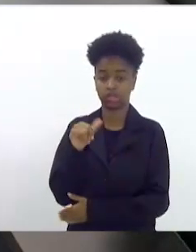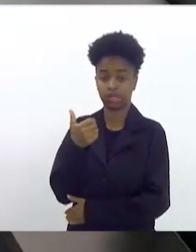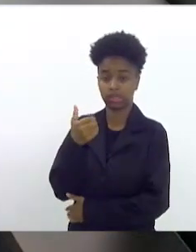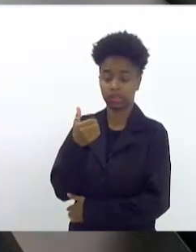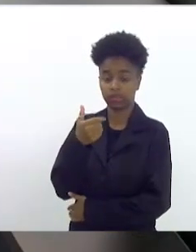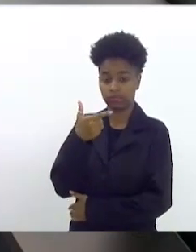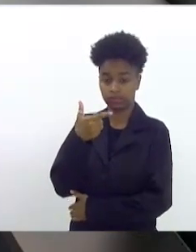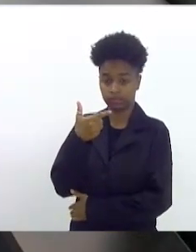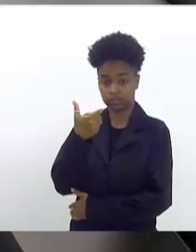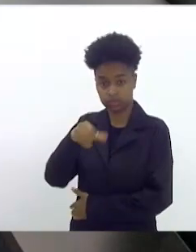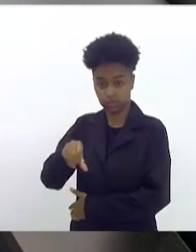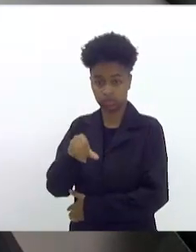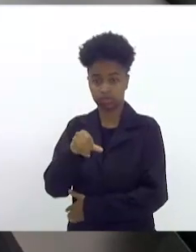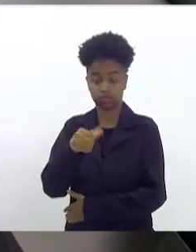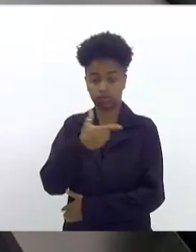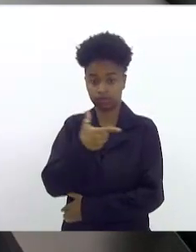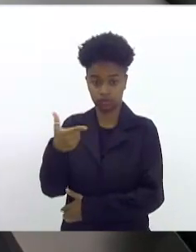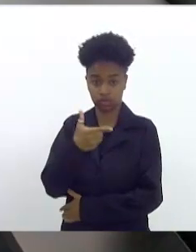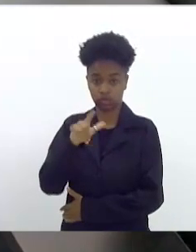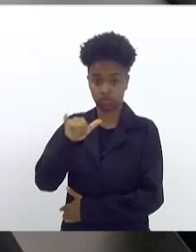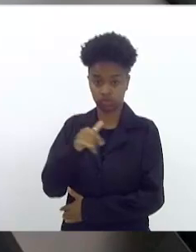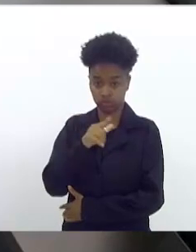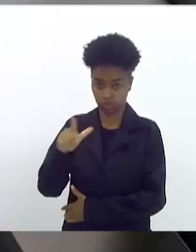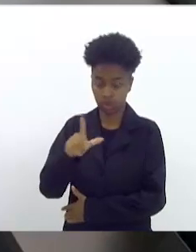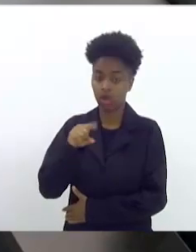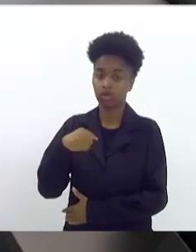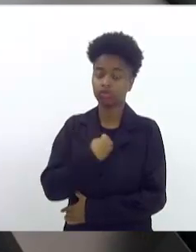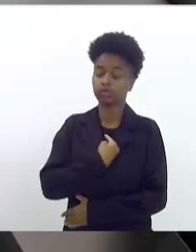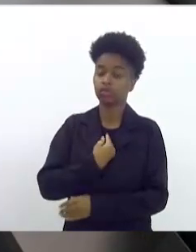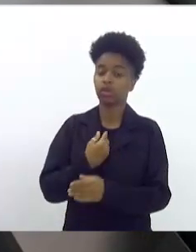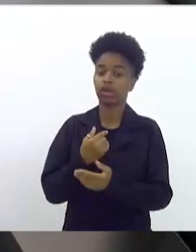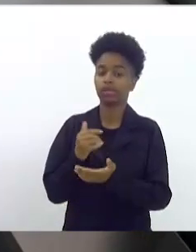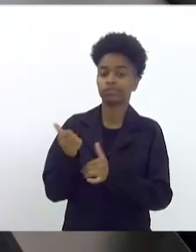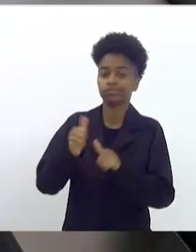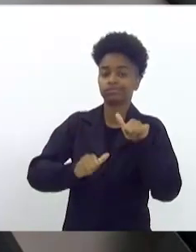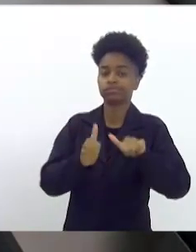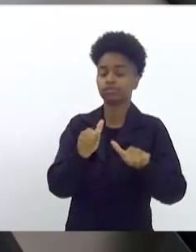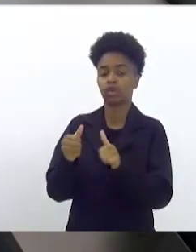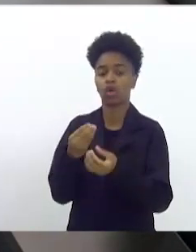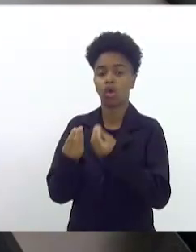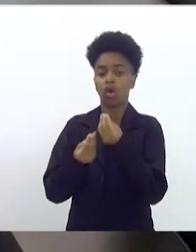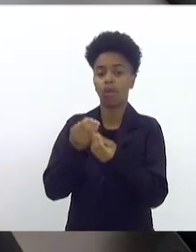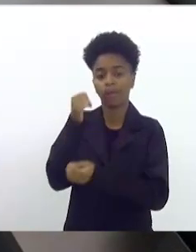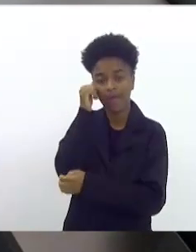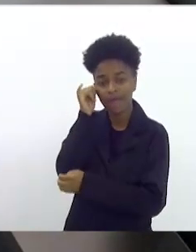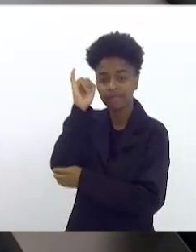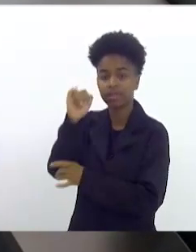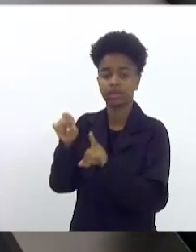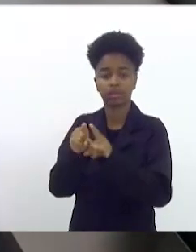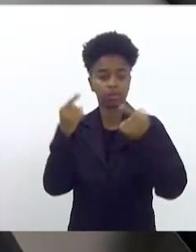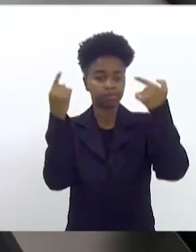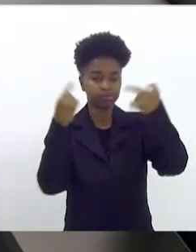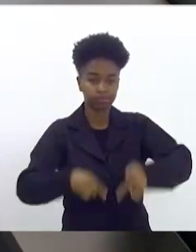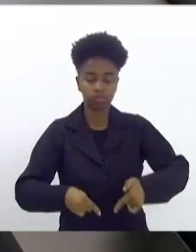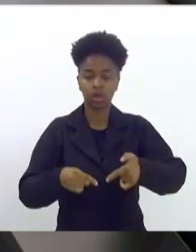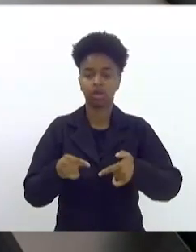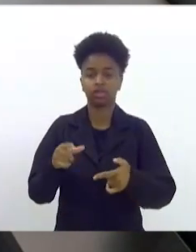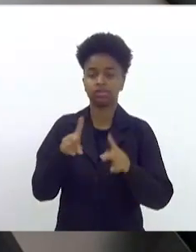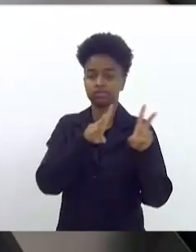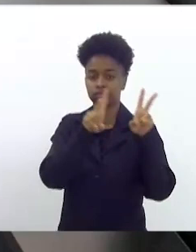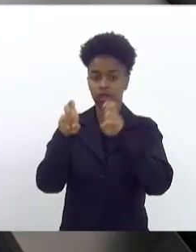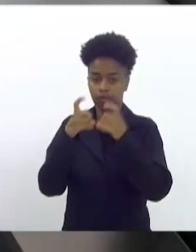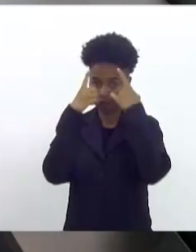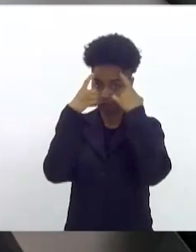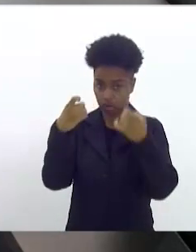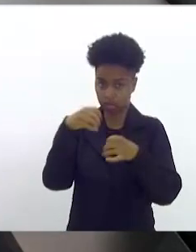presidente da Comissão Parlamentar de Inquérito, destinada a apurar as causas e formas de prevenção e combate dos casos de